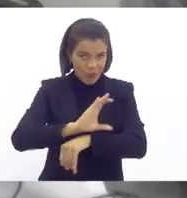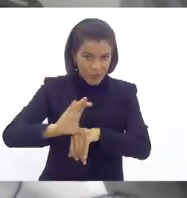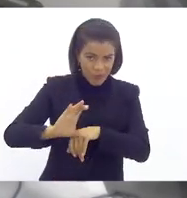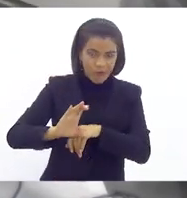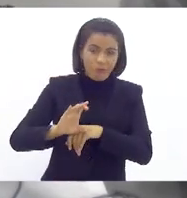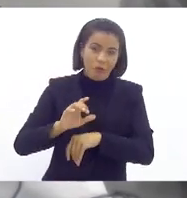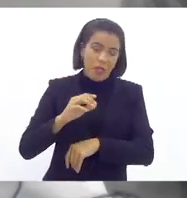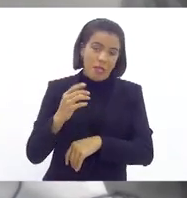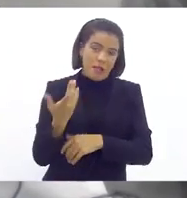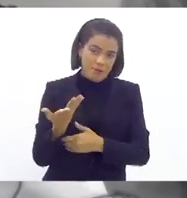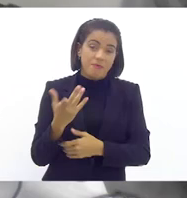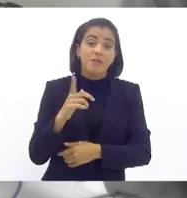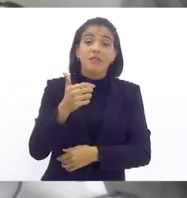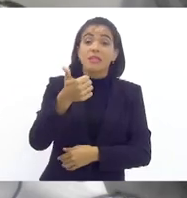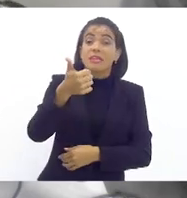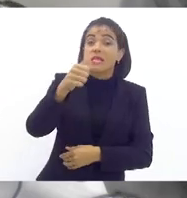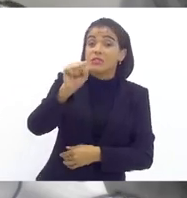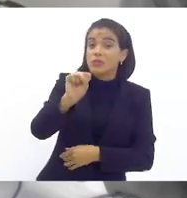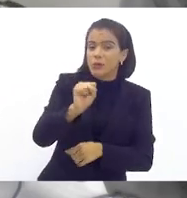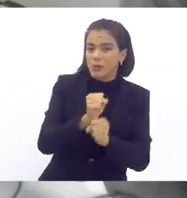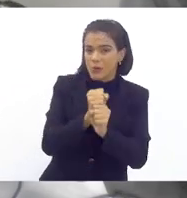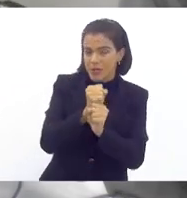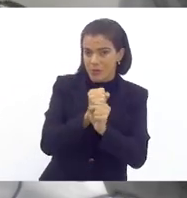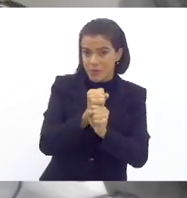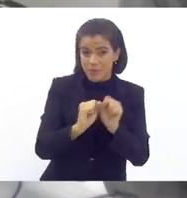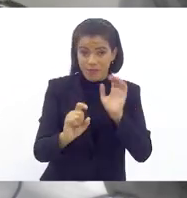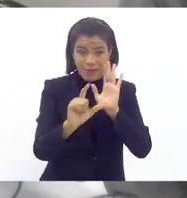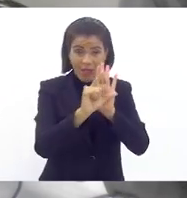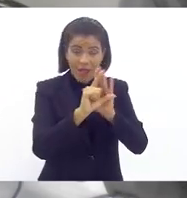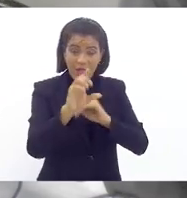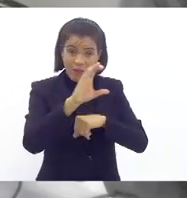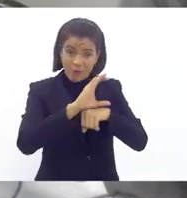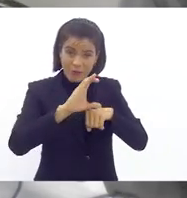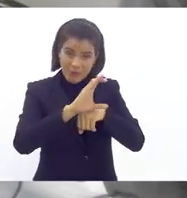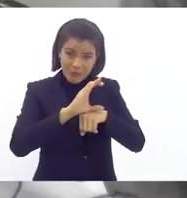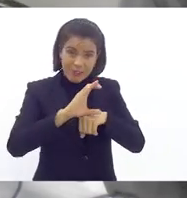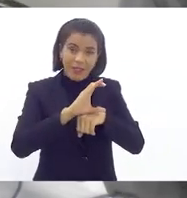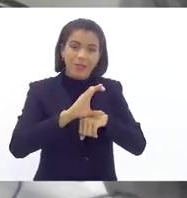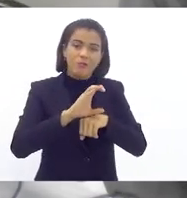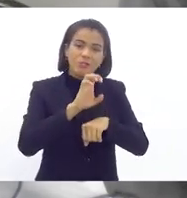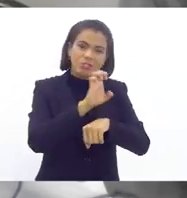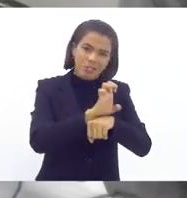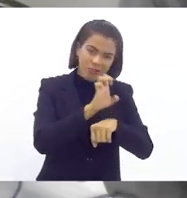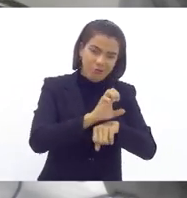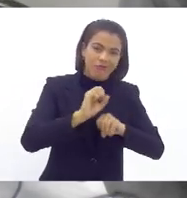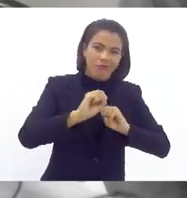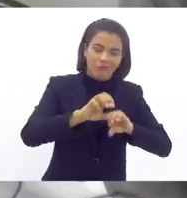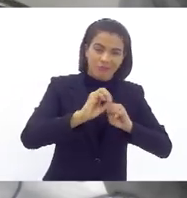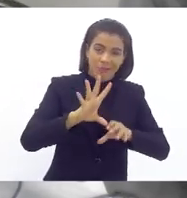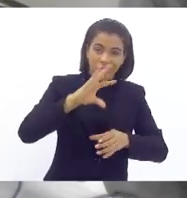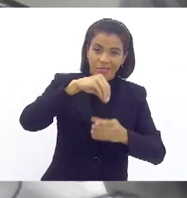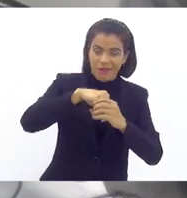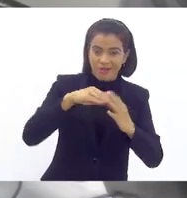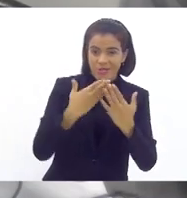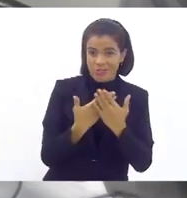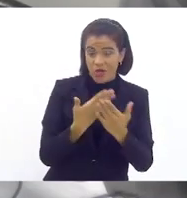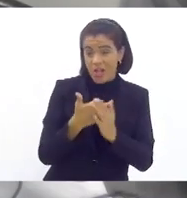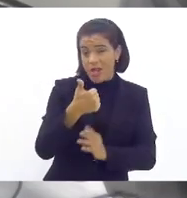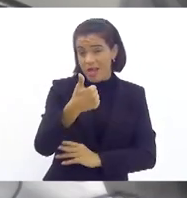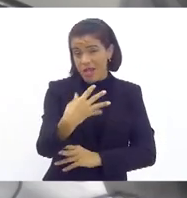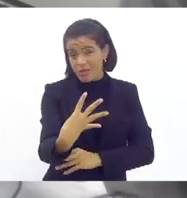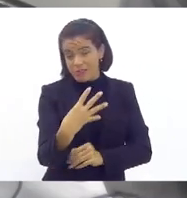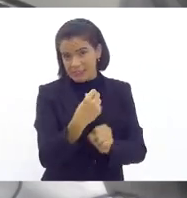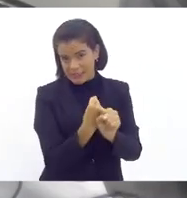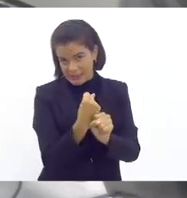que escolhe, foram dezoito anos. A lei do Conselho Estadual de Educação nas escolas, catorze